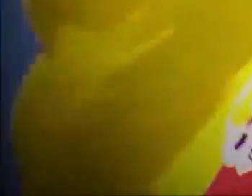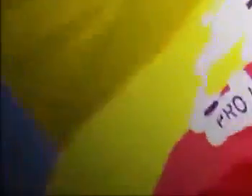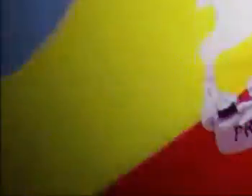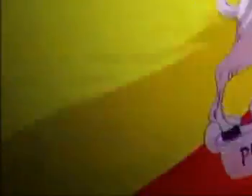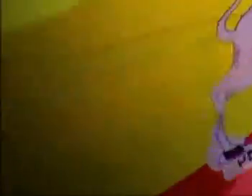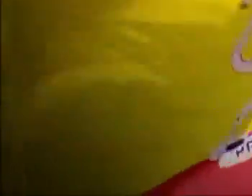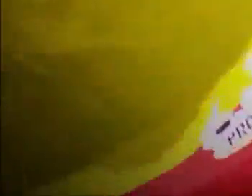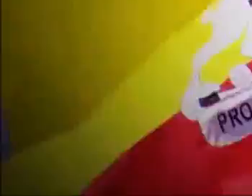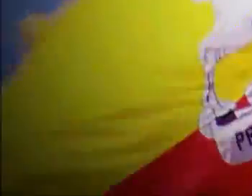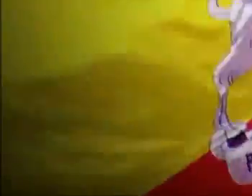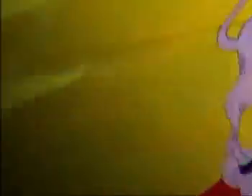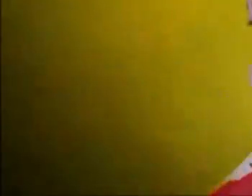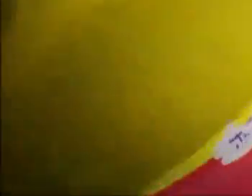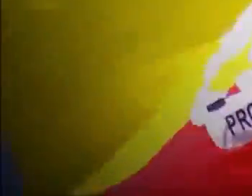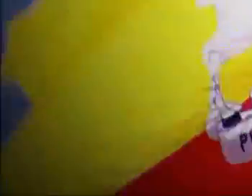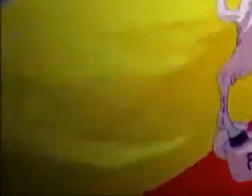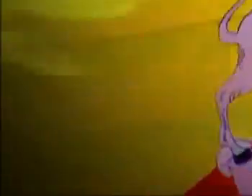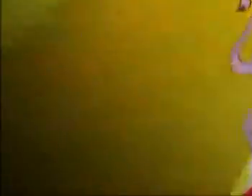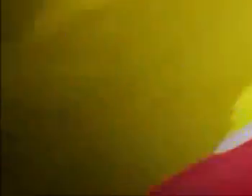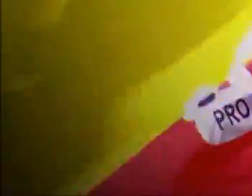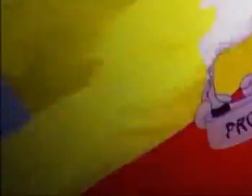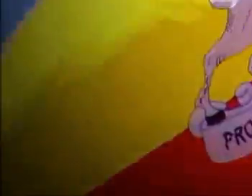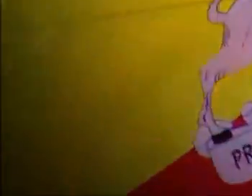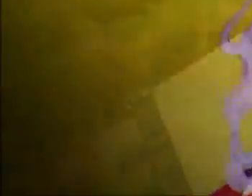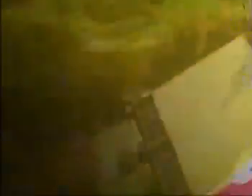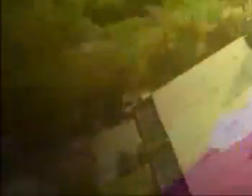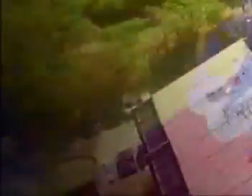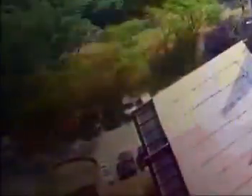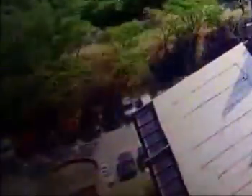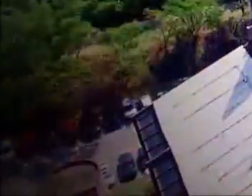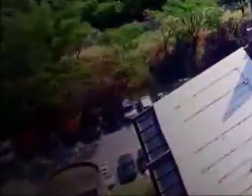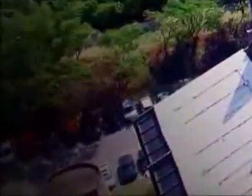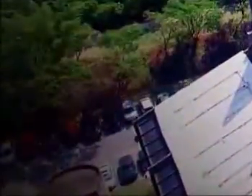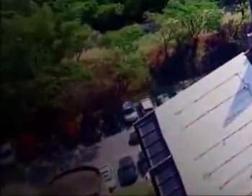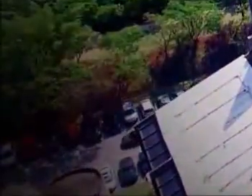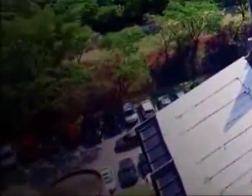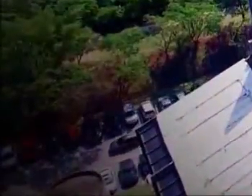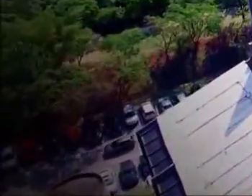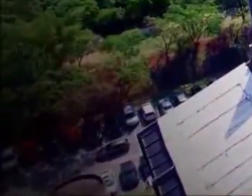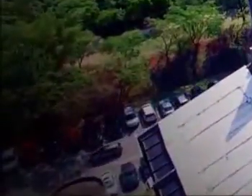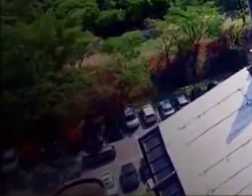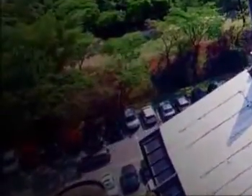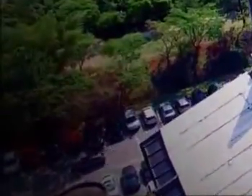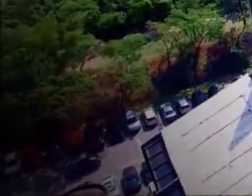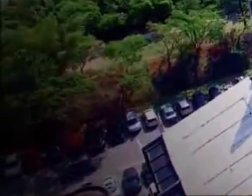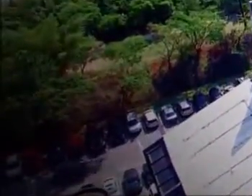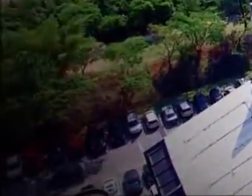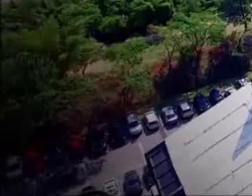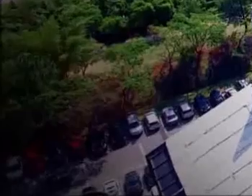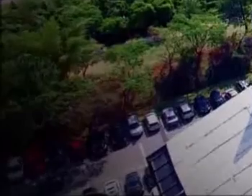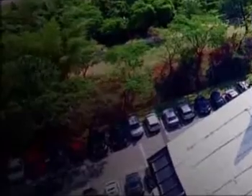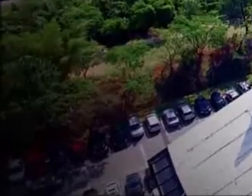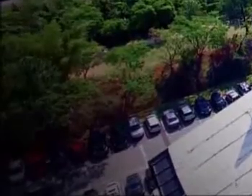desse sol exploram gentil a própria amada Brasil amada av am amada